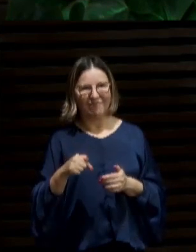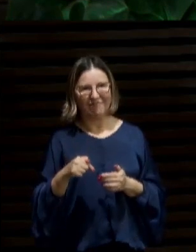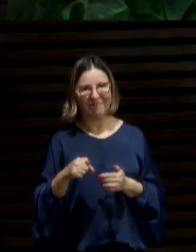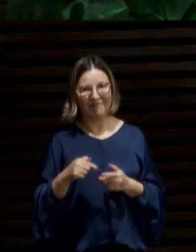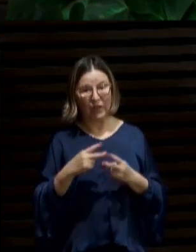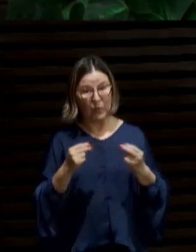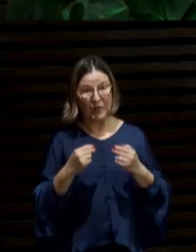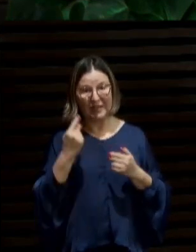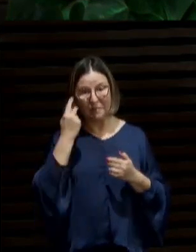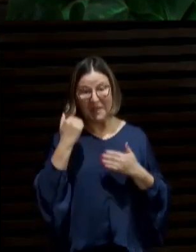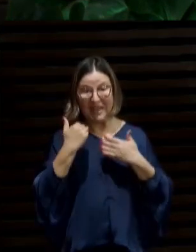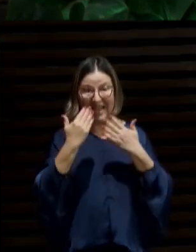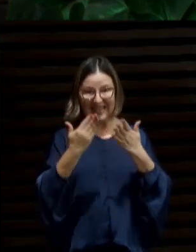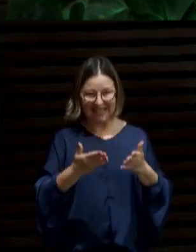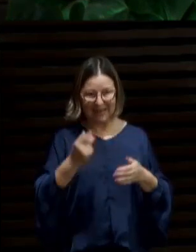ele recebeu, ele deu.